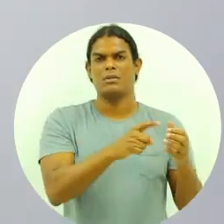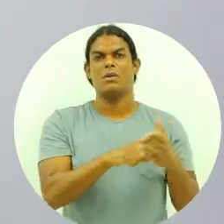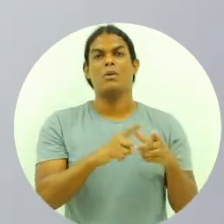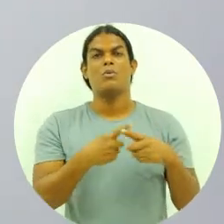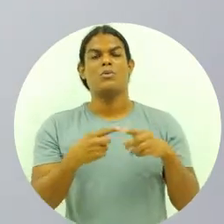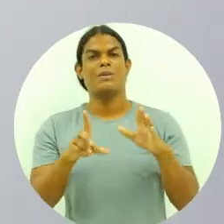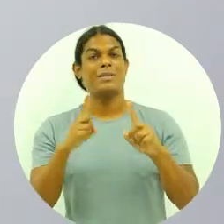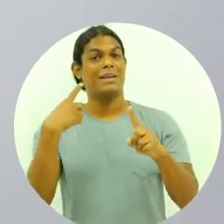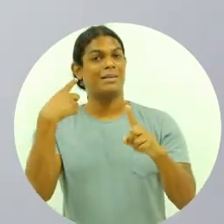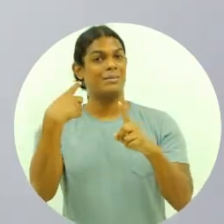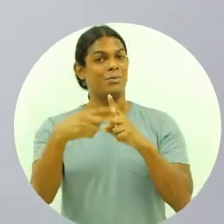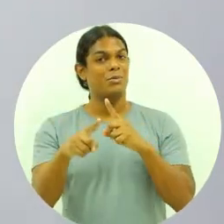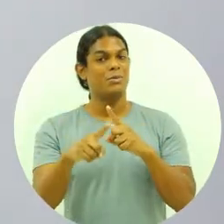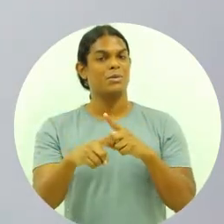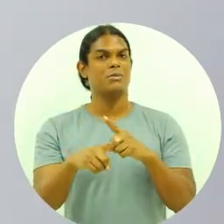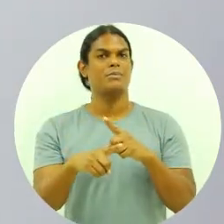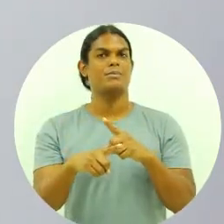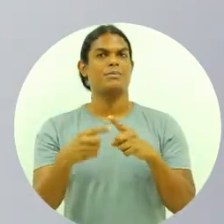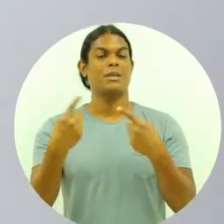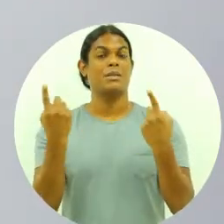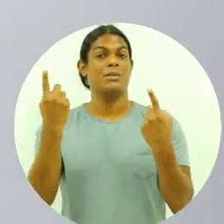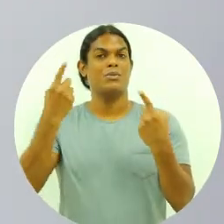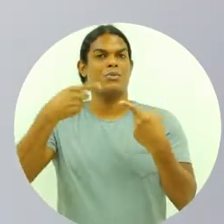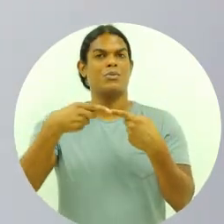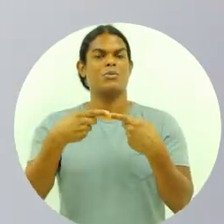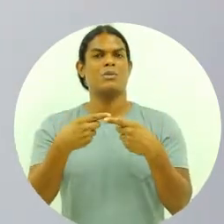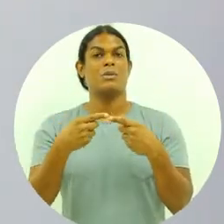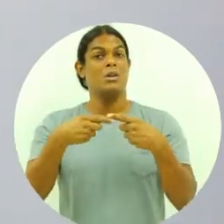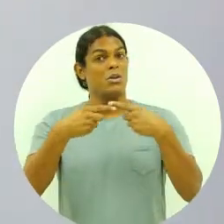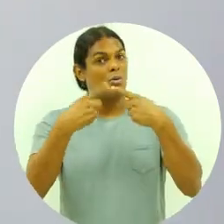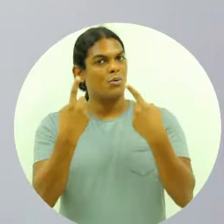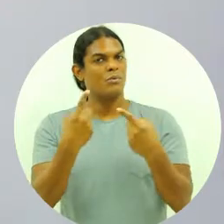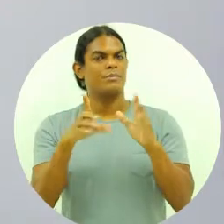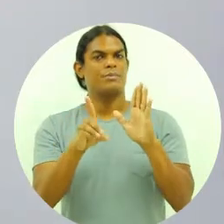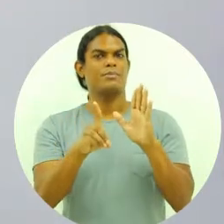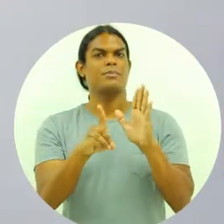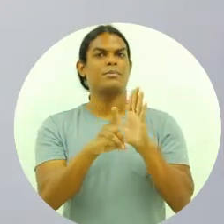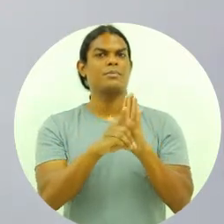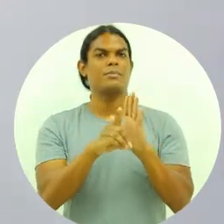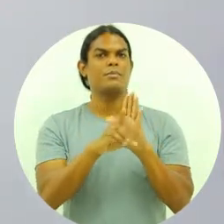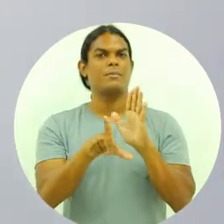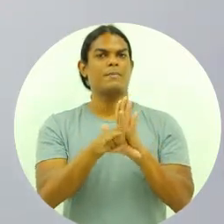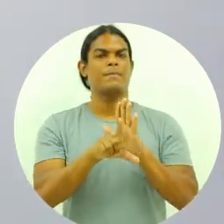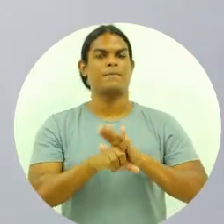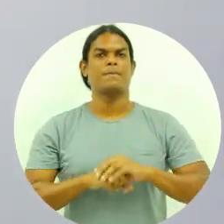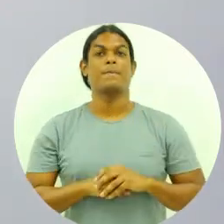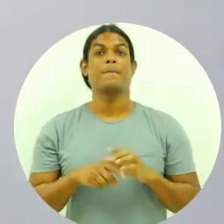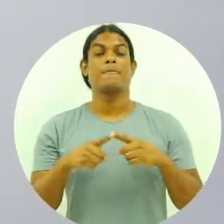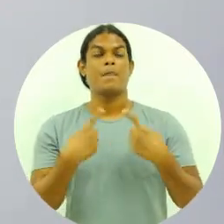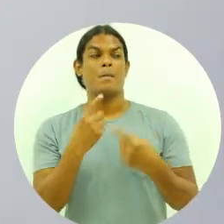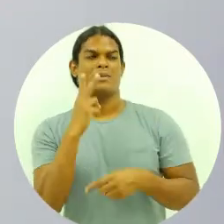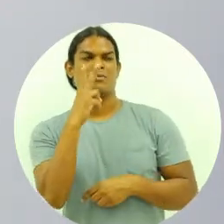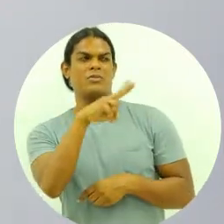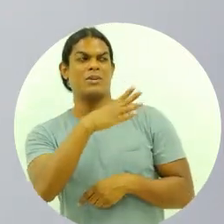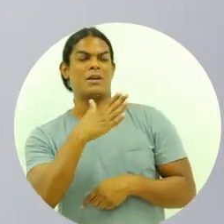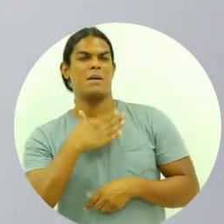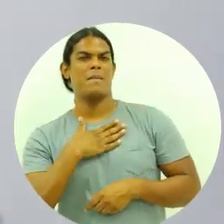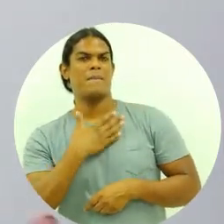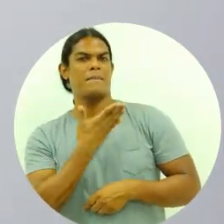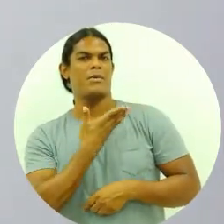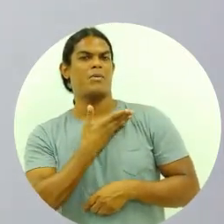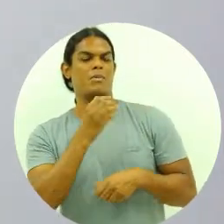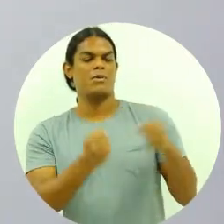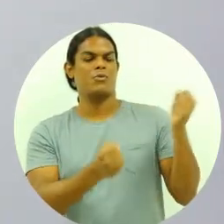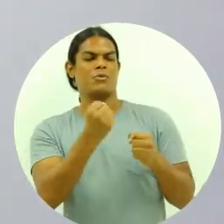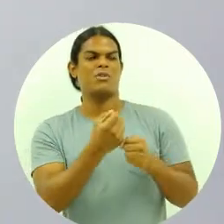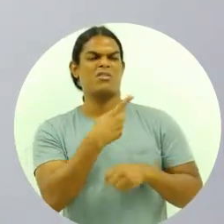estão relacionados ao interesse público. Mas aí o agente disse, não, era meu amigo, ó, não vou multar não. Ele não pode fazer isso, porque ele vai